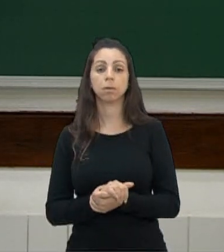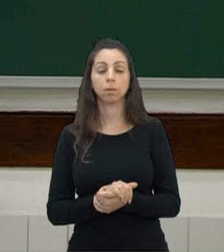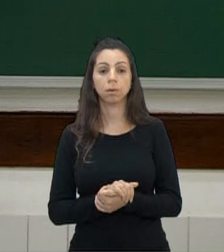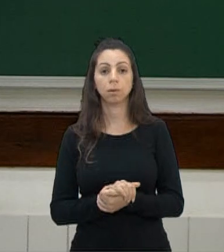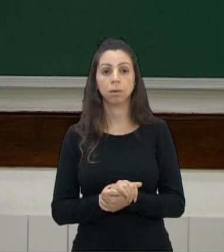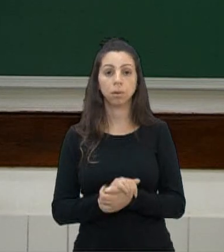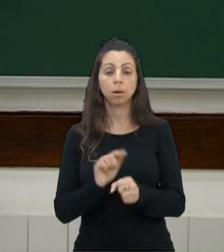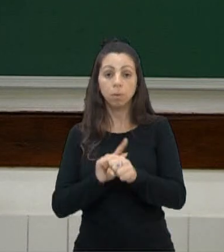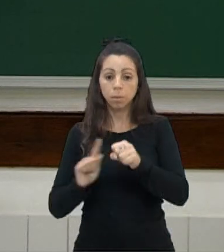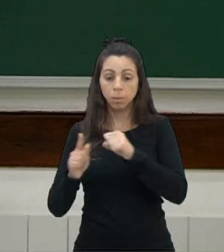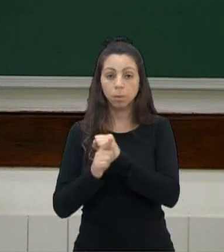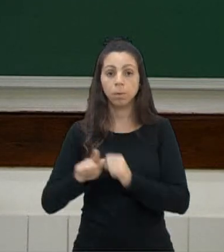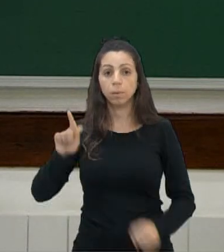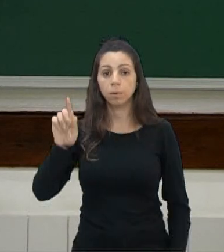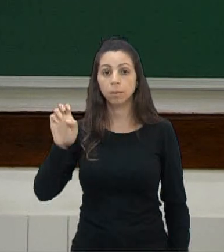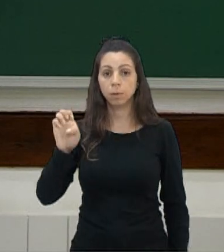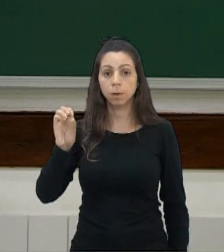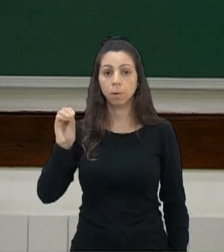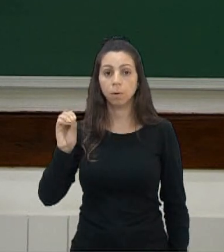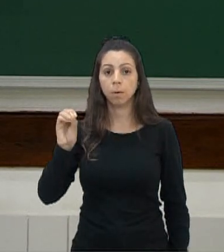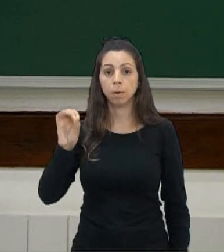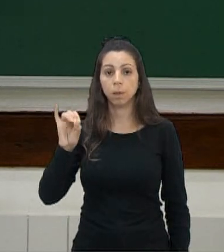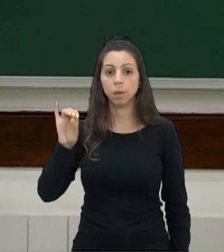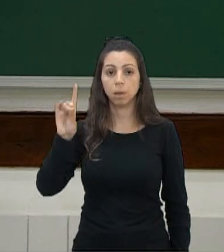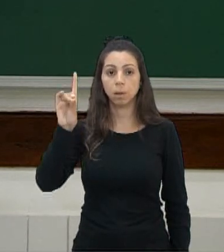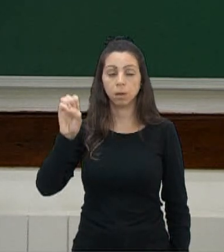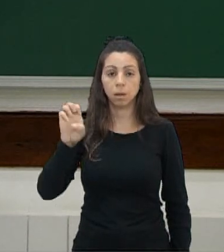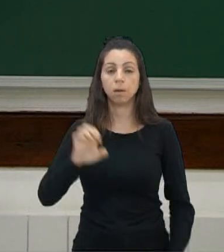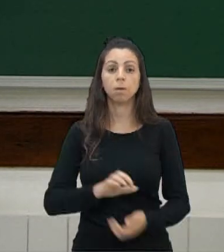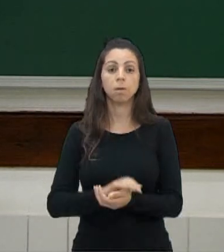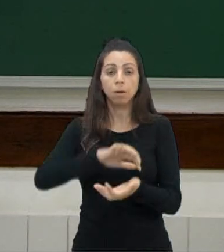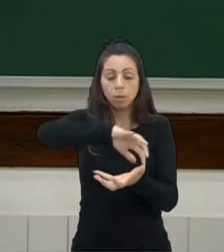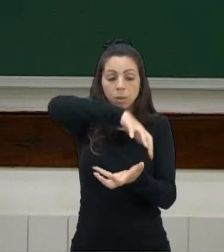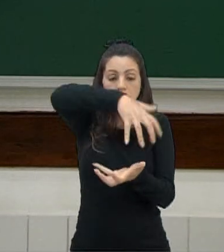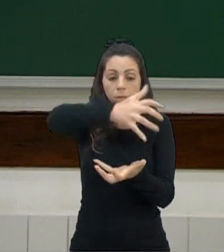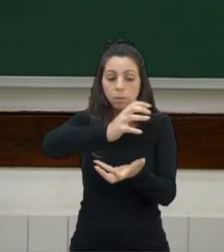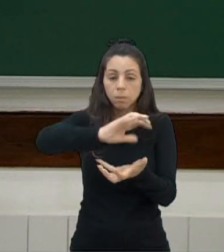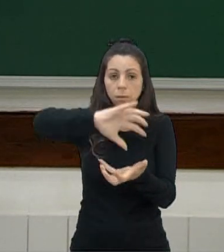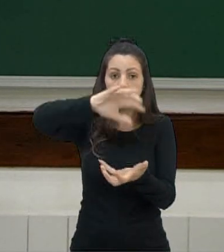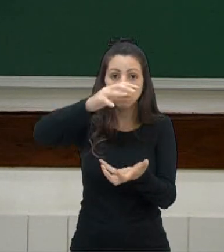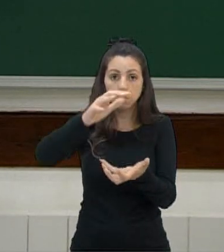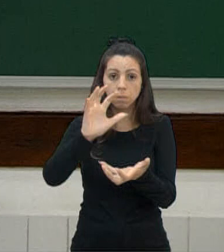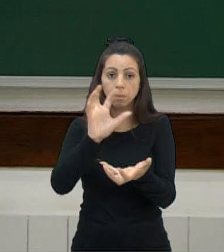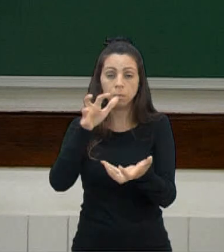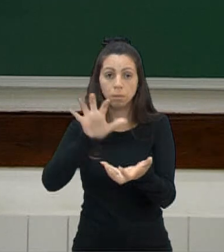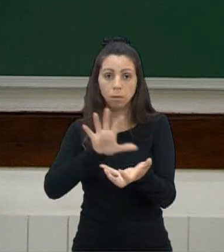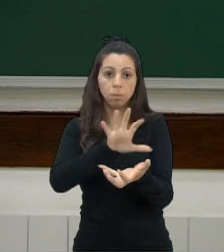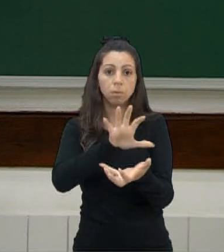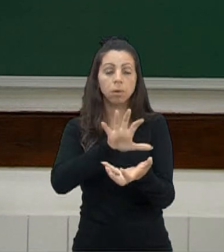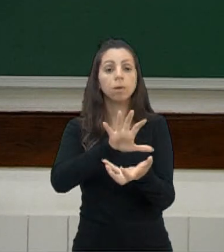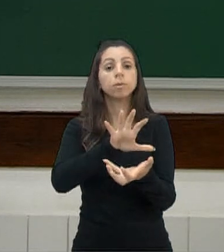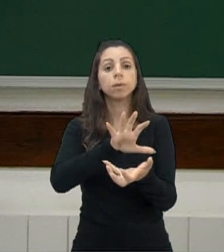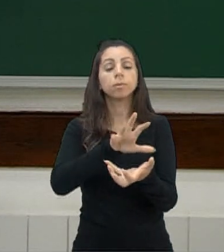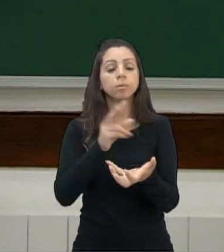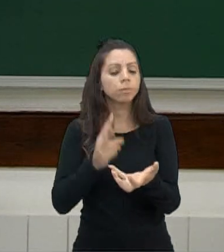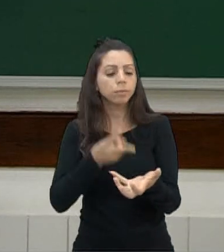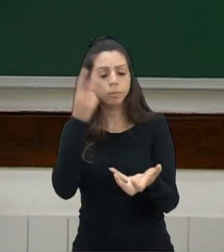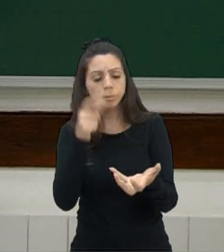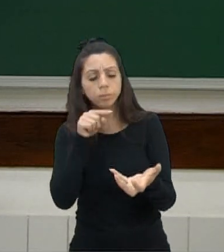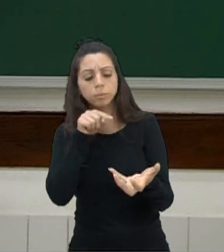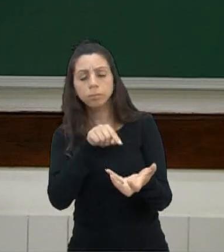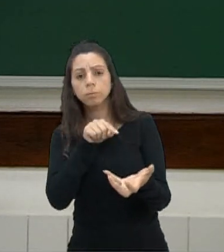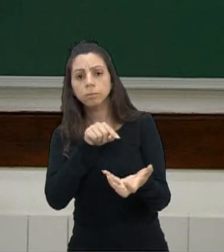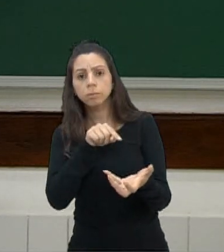é um geóide, como já visto anteriormente também. E essa forma geóide toda irregular, nós observamos que